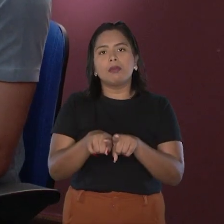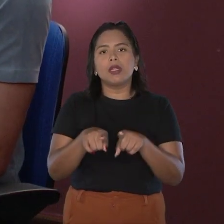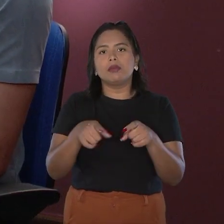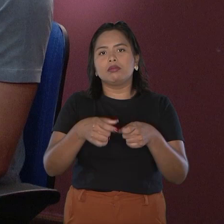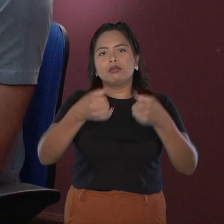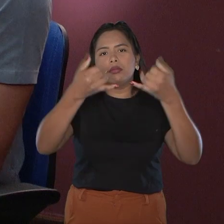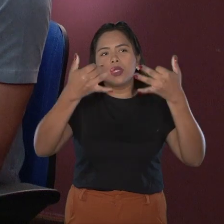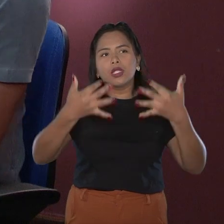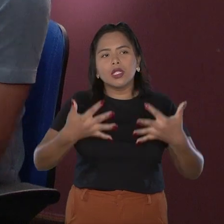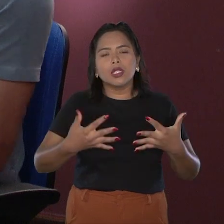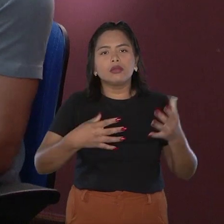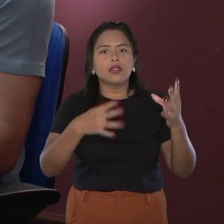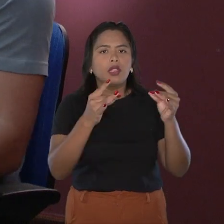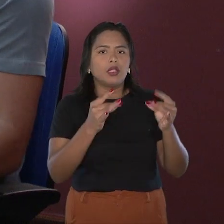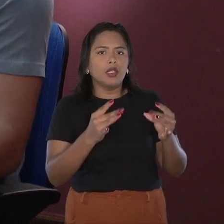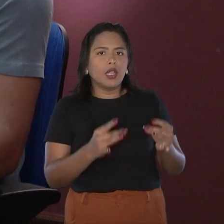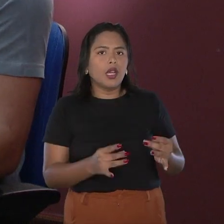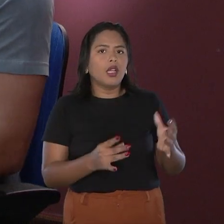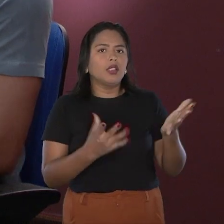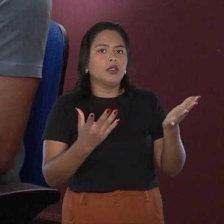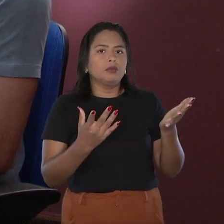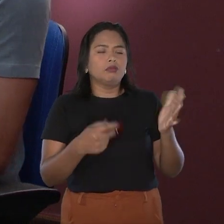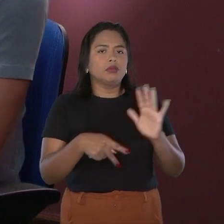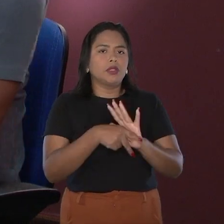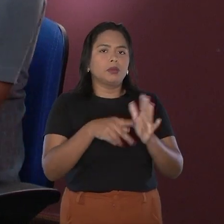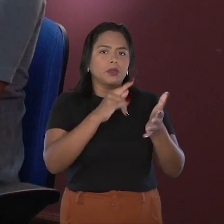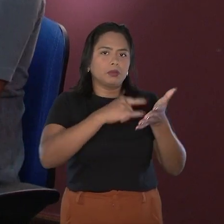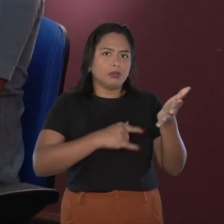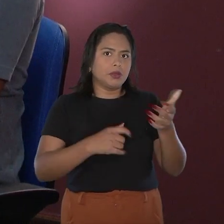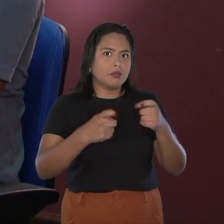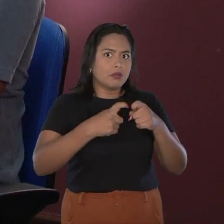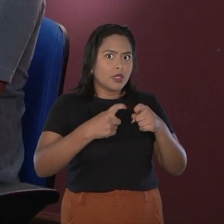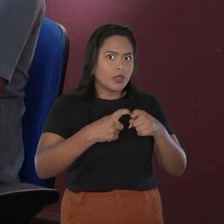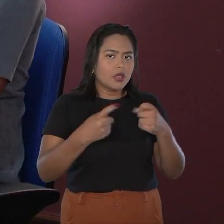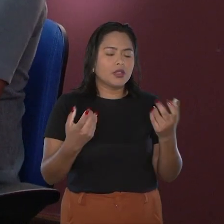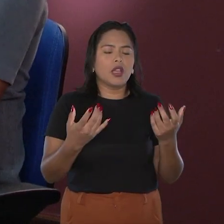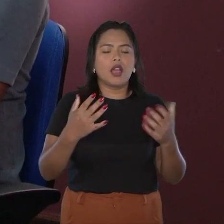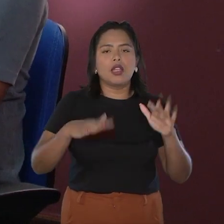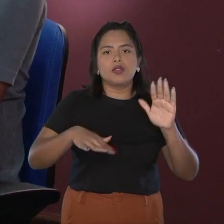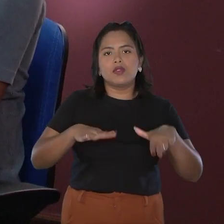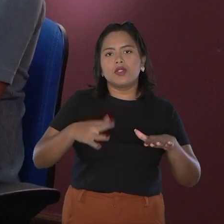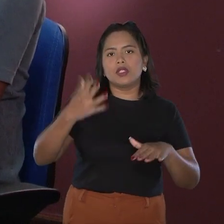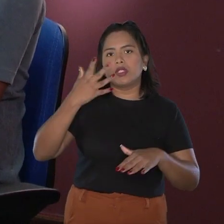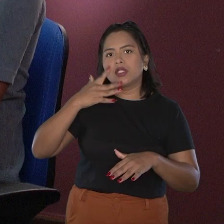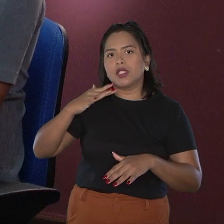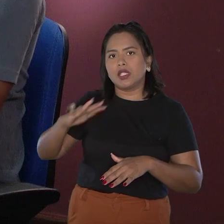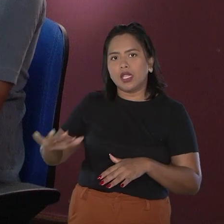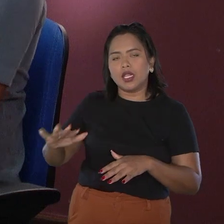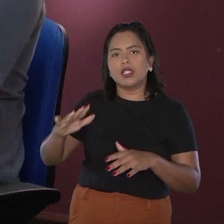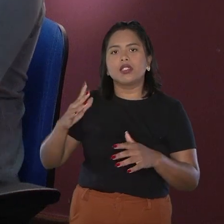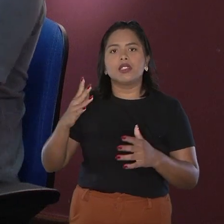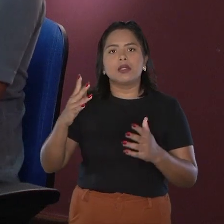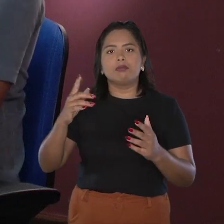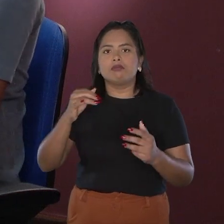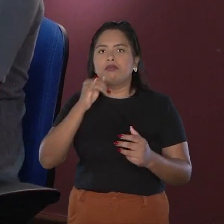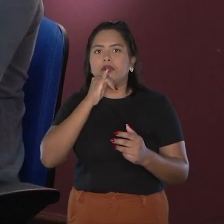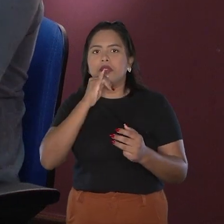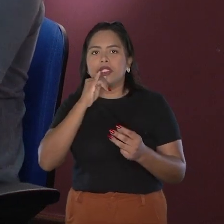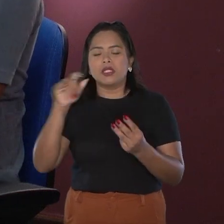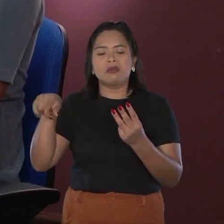como a Laura comentou existem casos na literatura de uma criança sair de um nível altíssimo de suporte